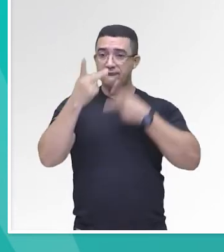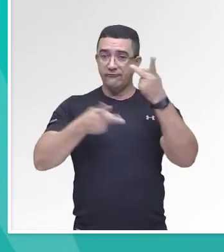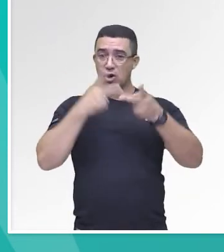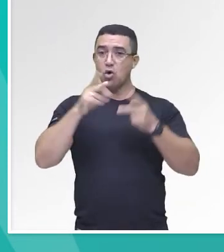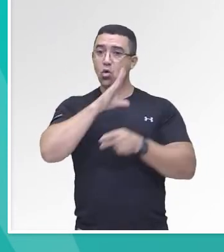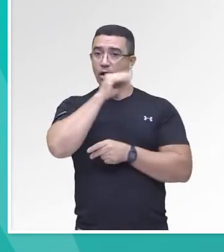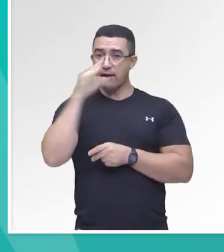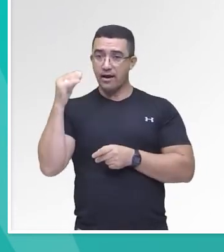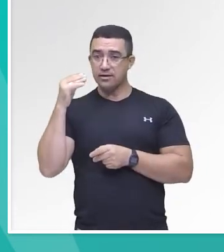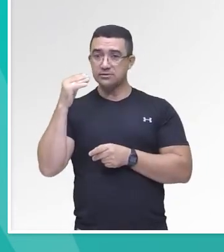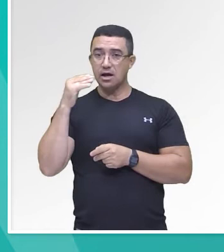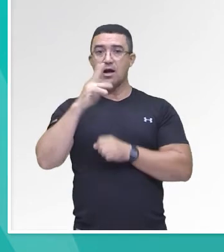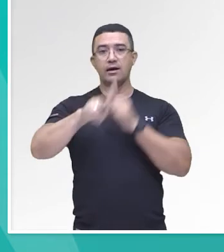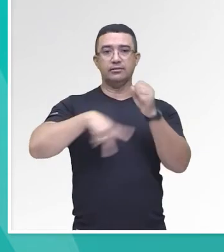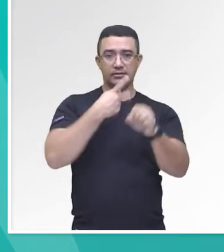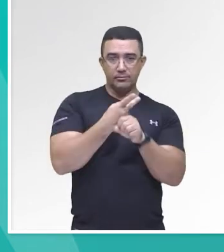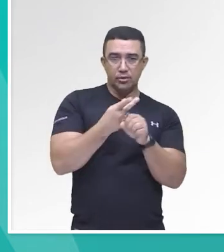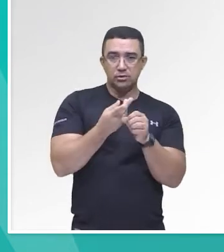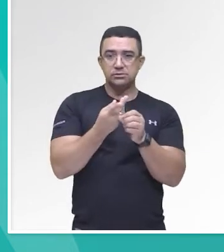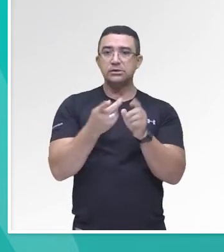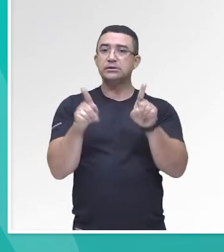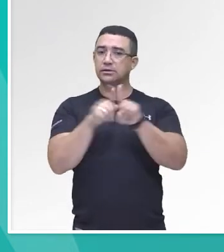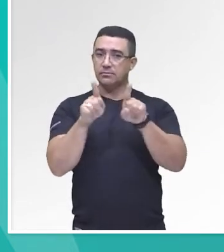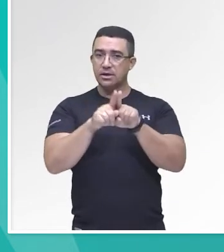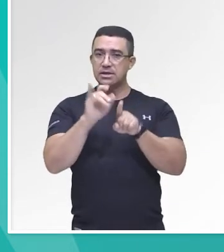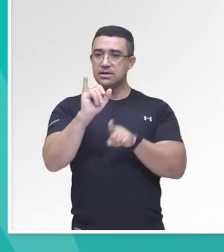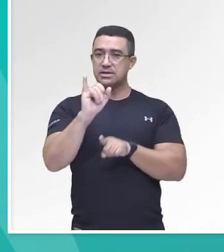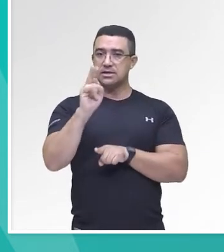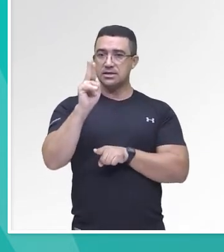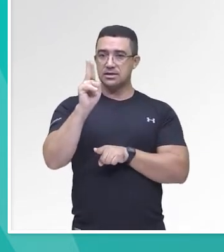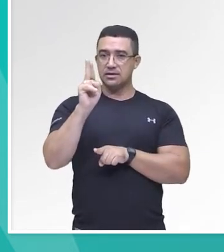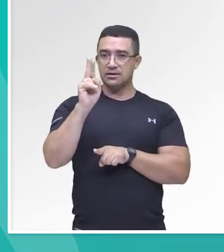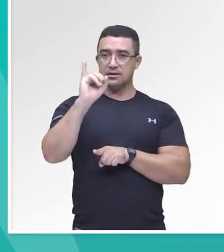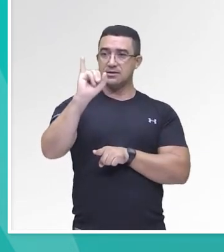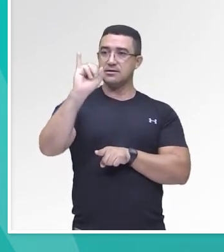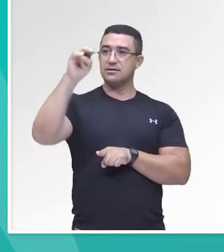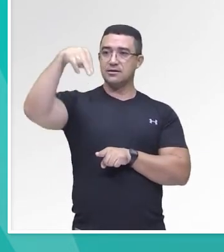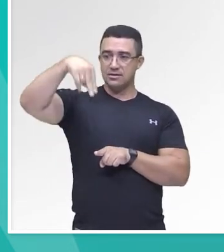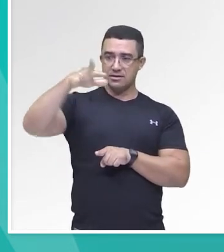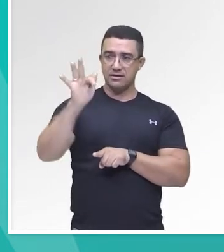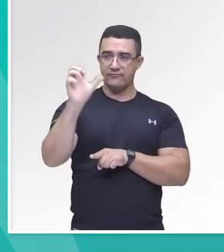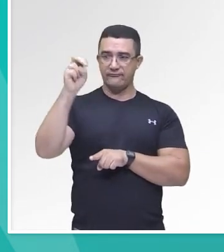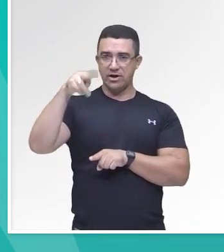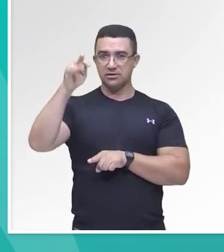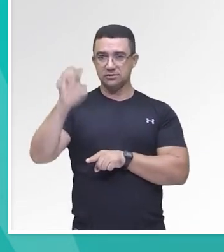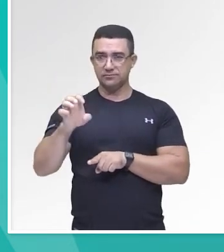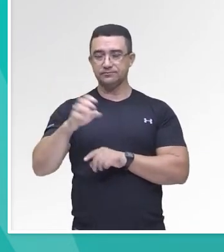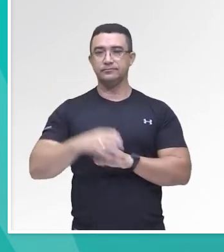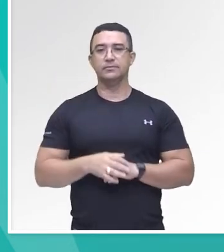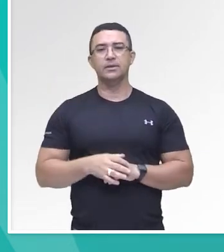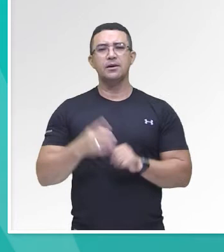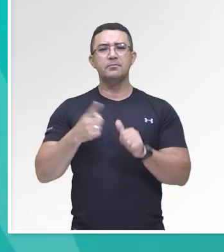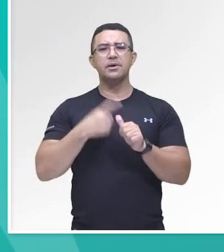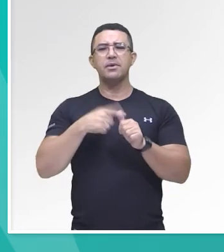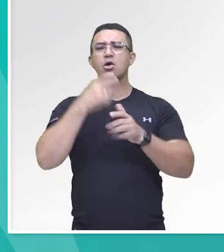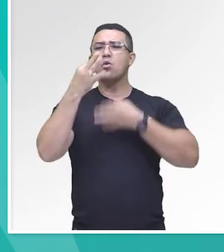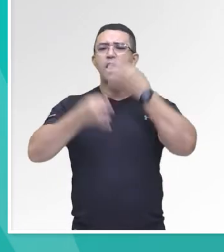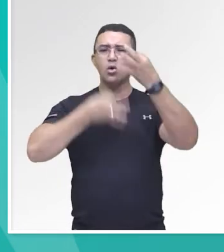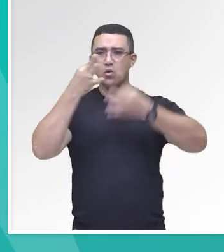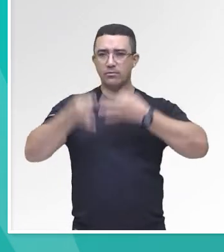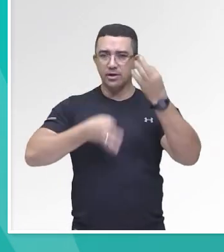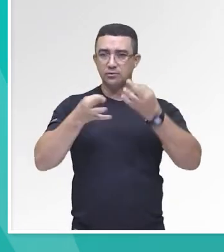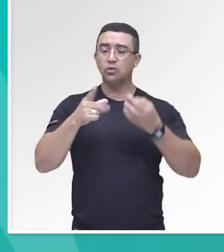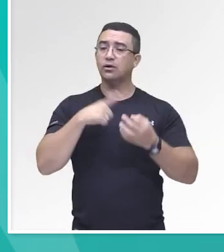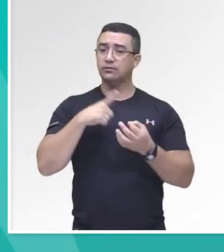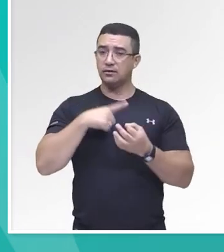depois foram chamadas de infantes, correto? Lá no meu primeiro argumento, a gente viu que existe